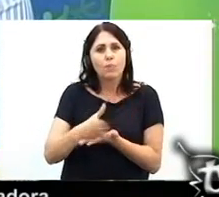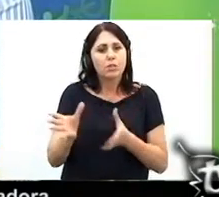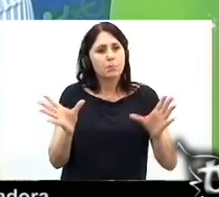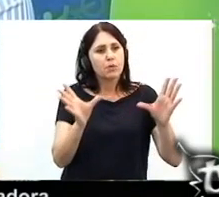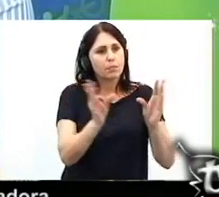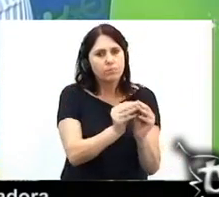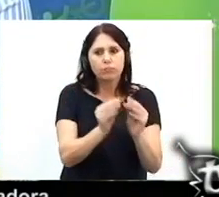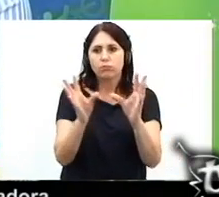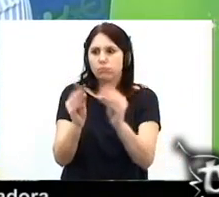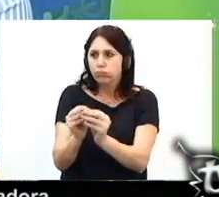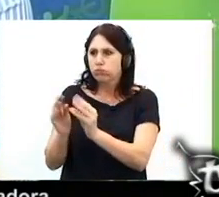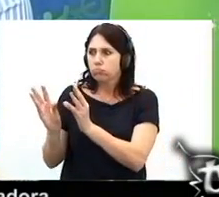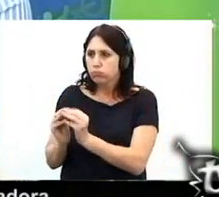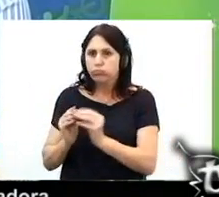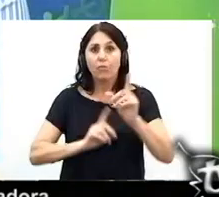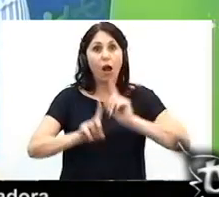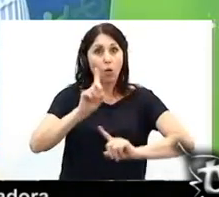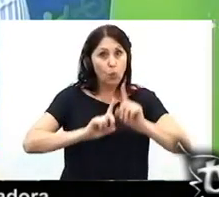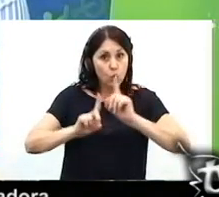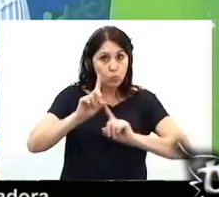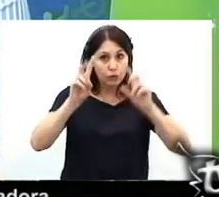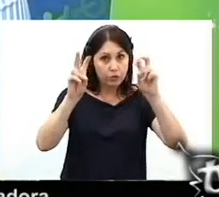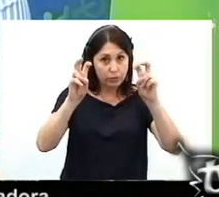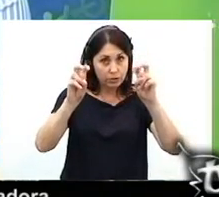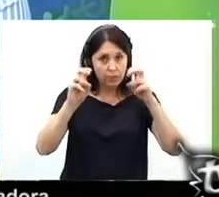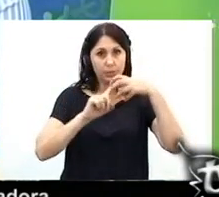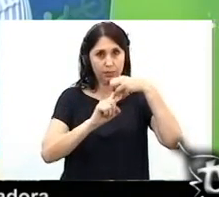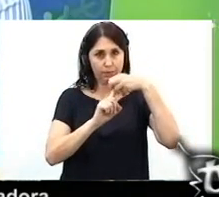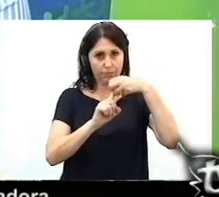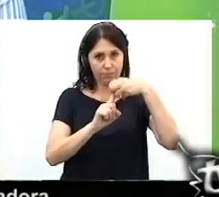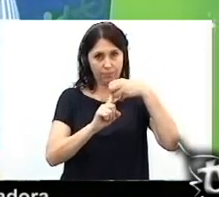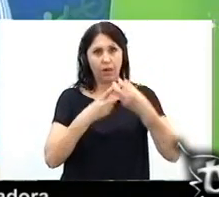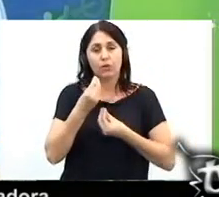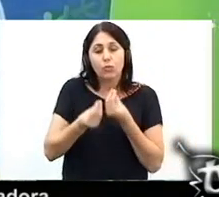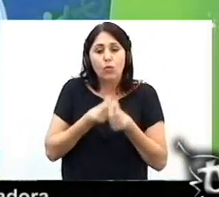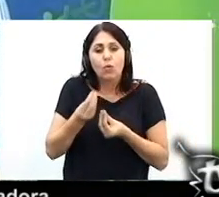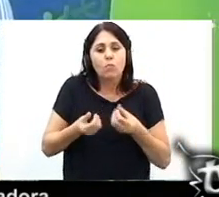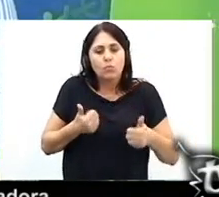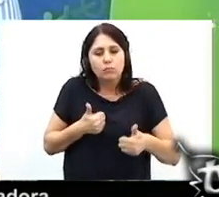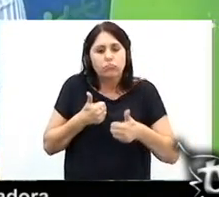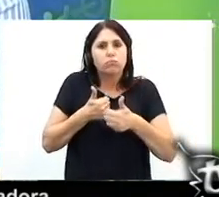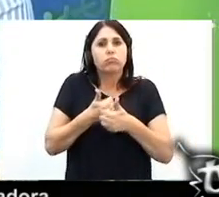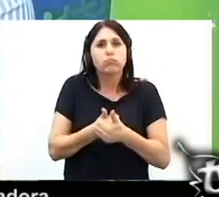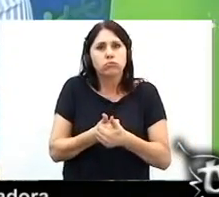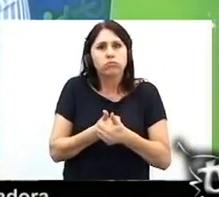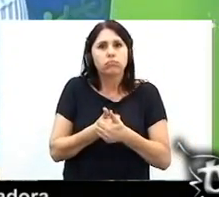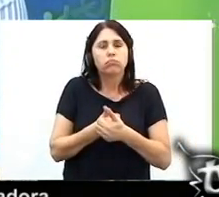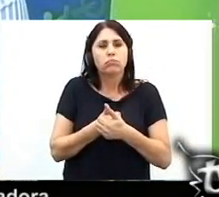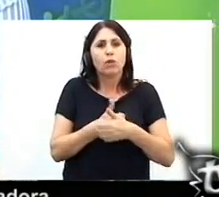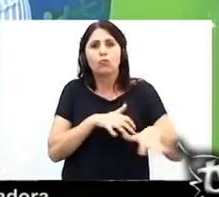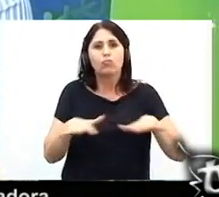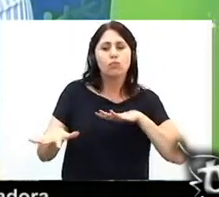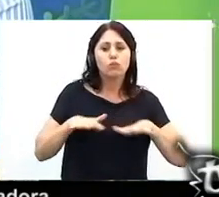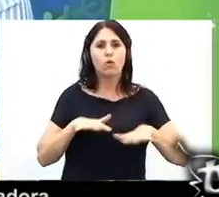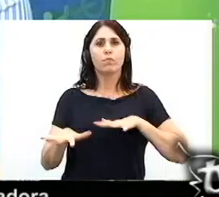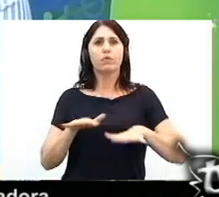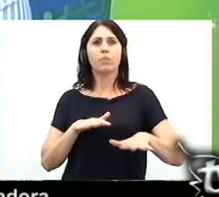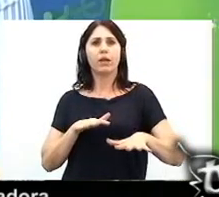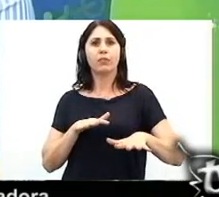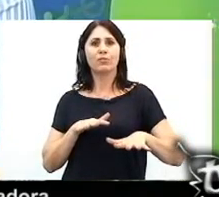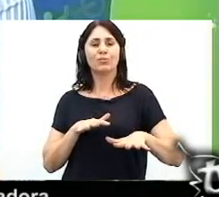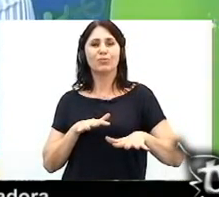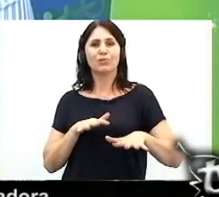agem, né, problematizam essa questão da mobilidade na cidade. Em 2015, mais especificamente, nós começamos a